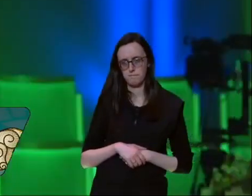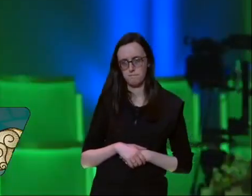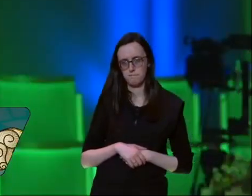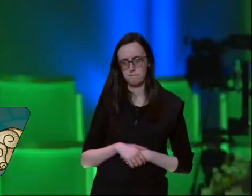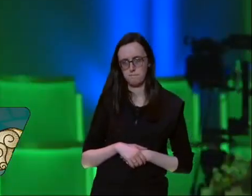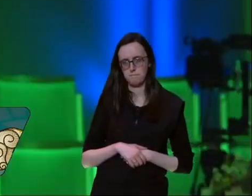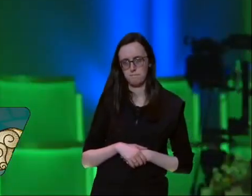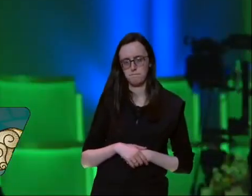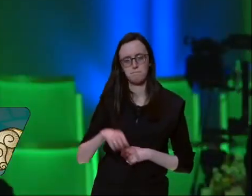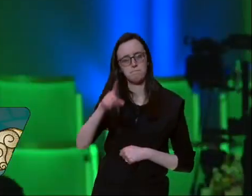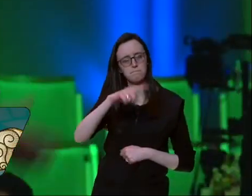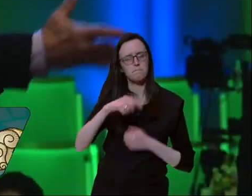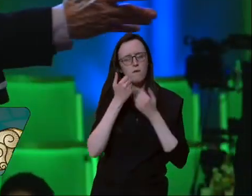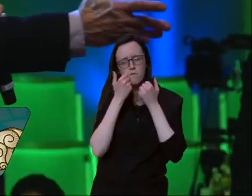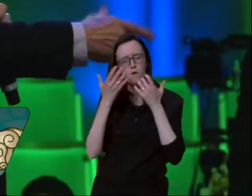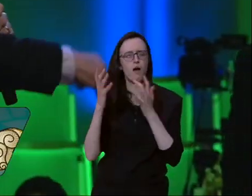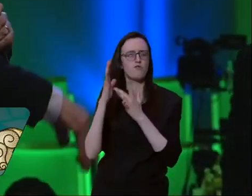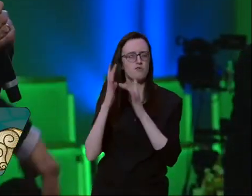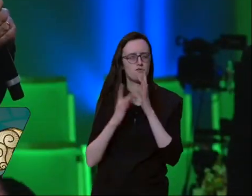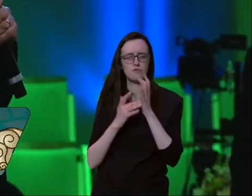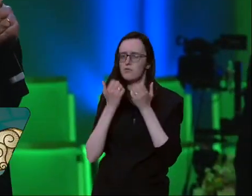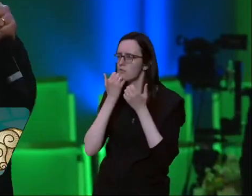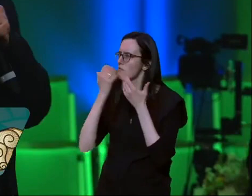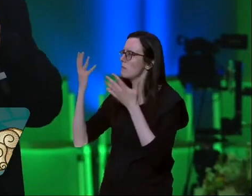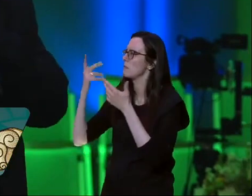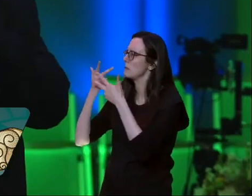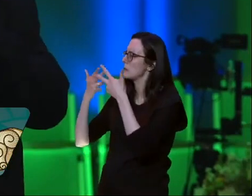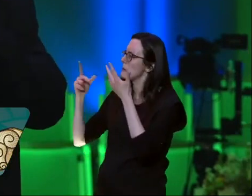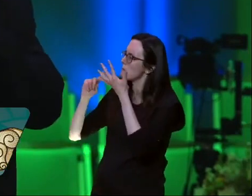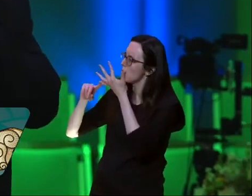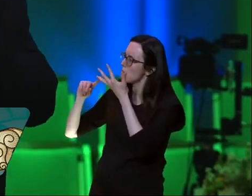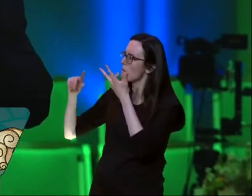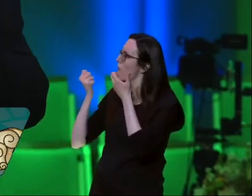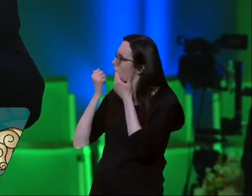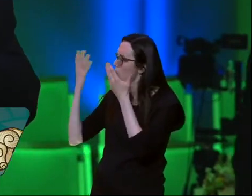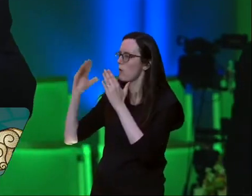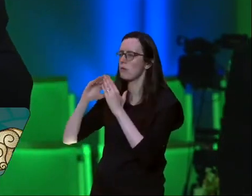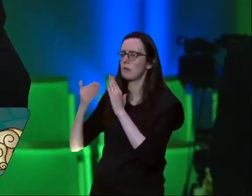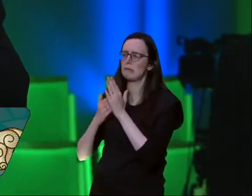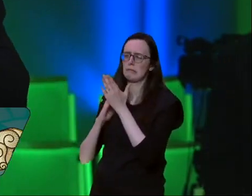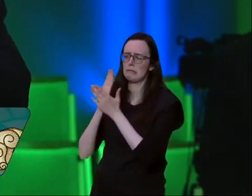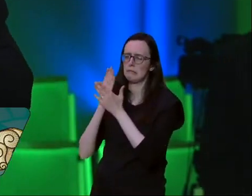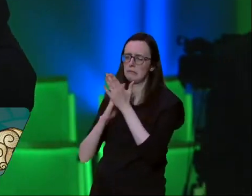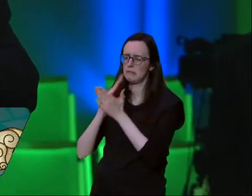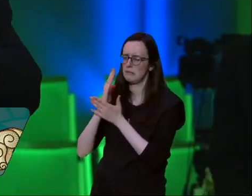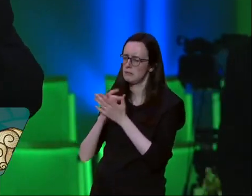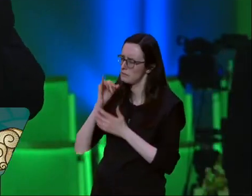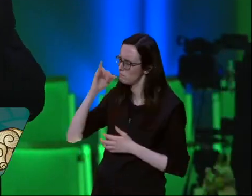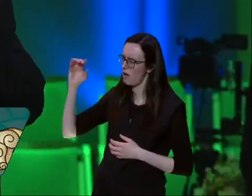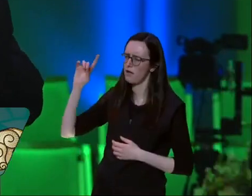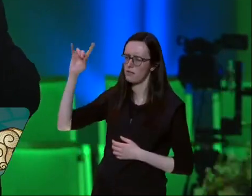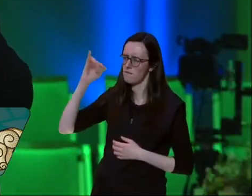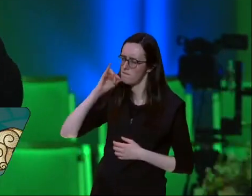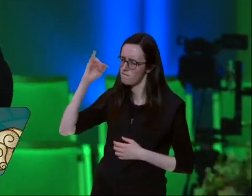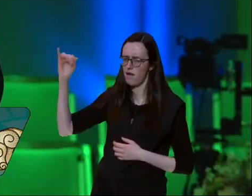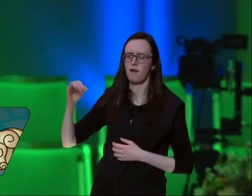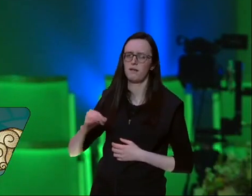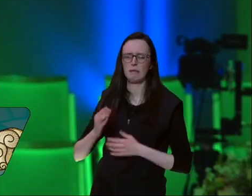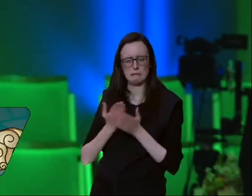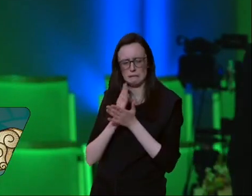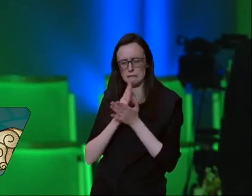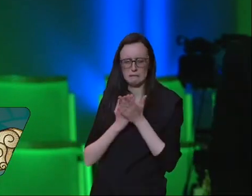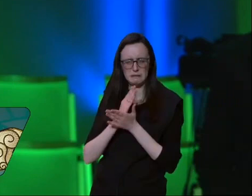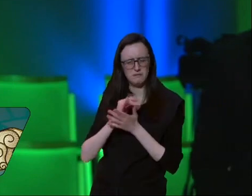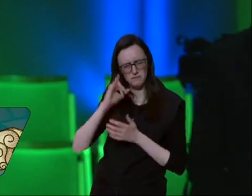o porém de vocês. Qual é o porém da sua vida? O que está te incomodando? Conta para